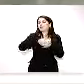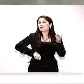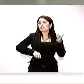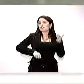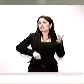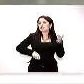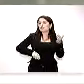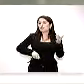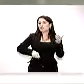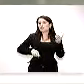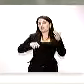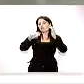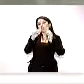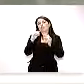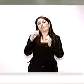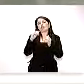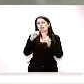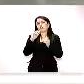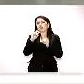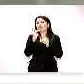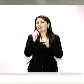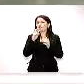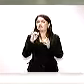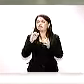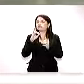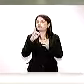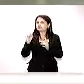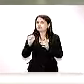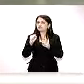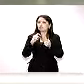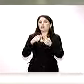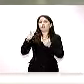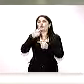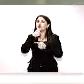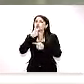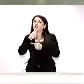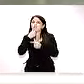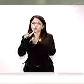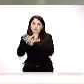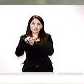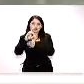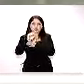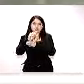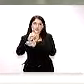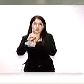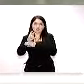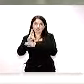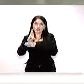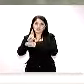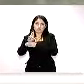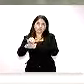conselheiro pediu Vista o conselheiro Sam vurma e eu acompanhei os órgãos da casa votando